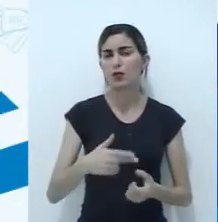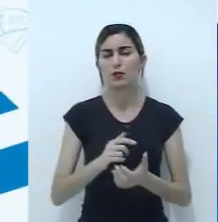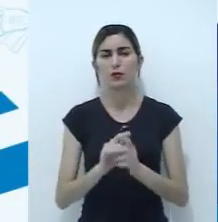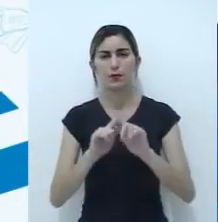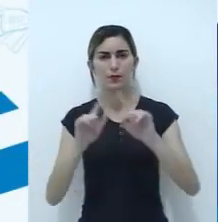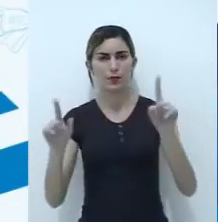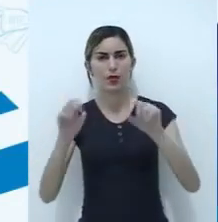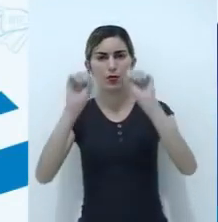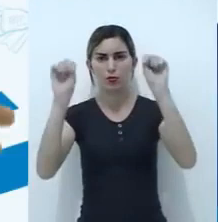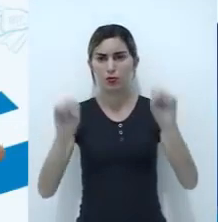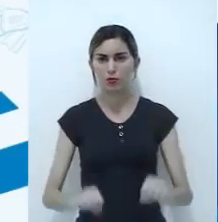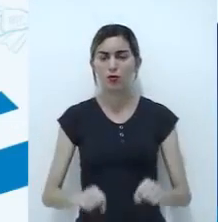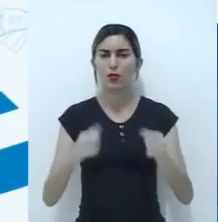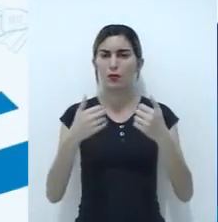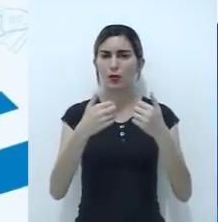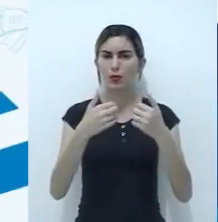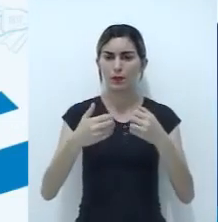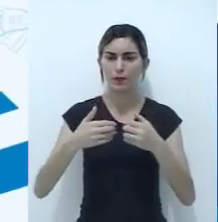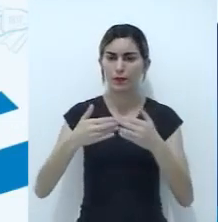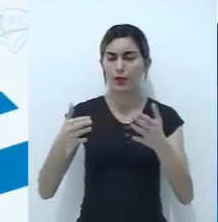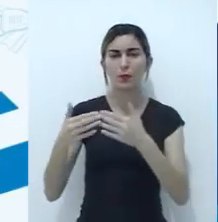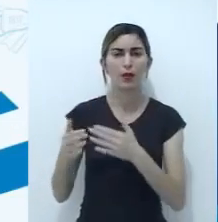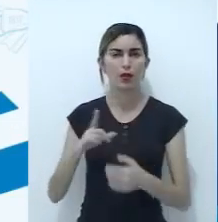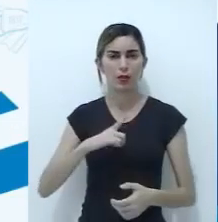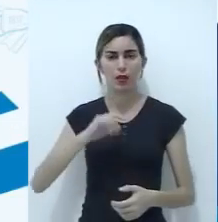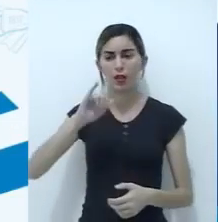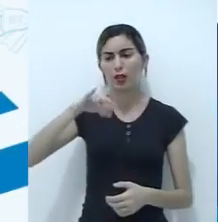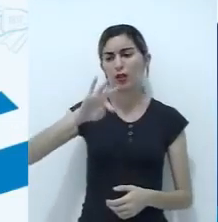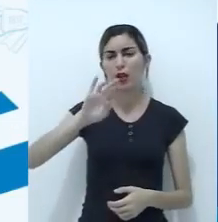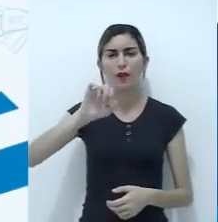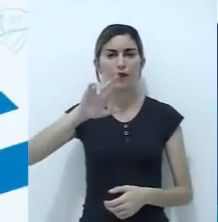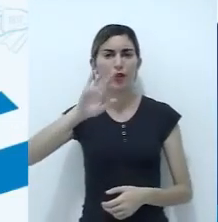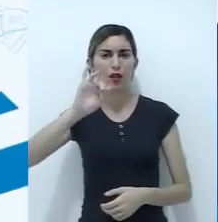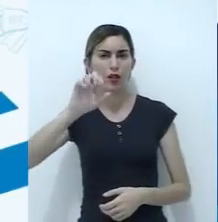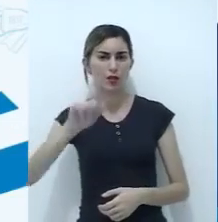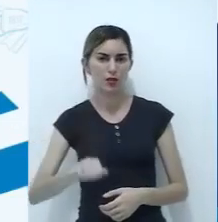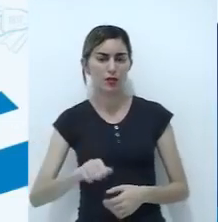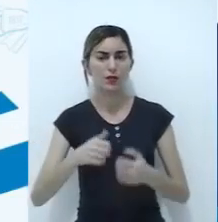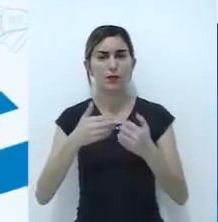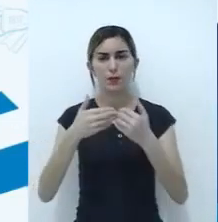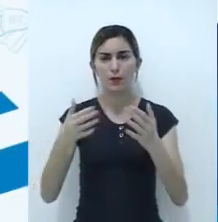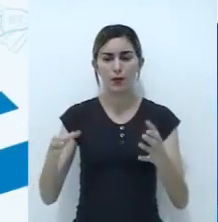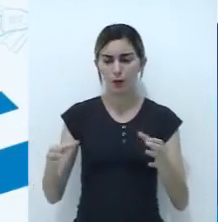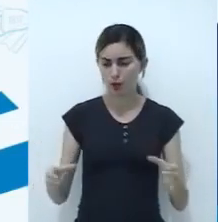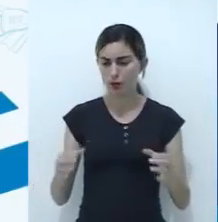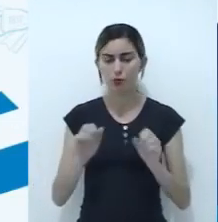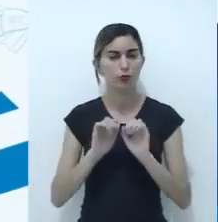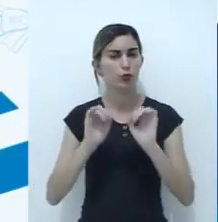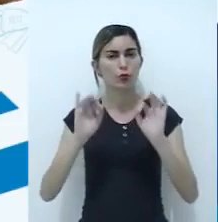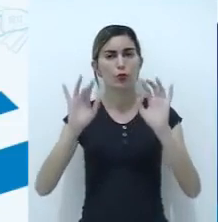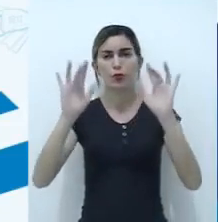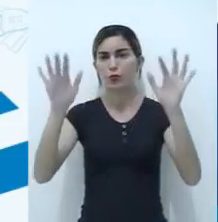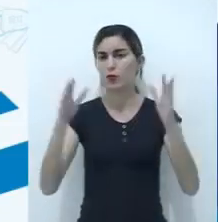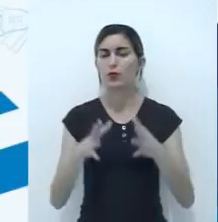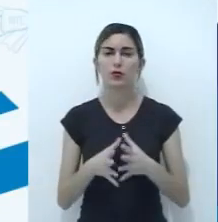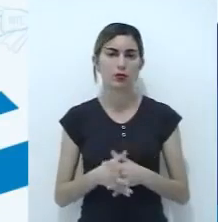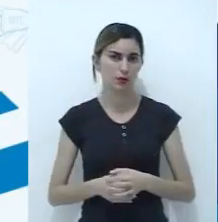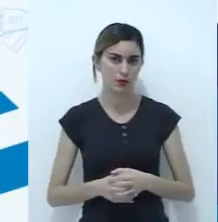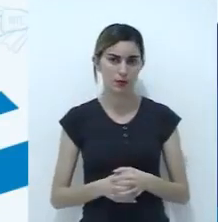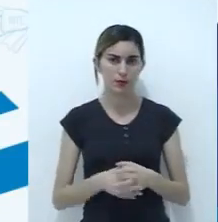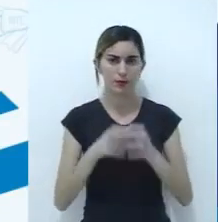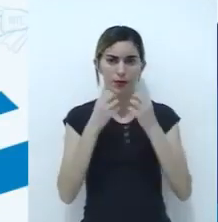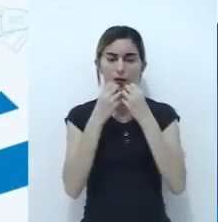mesmo, mas no sistema aberto eu tenho uma interferência, porque o copo ele está aberto e o gás ele vai